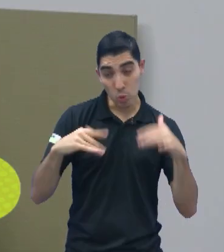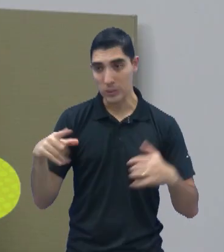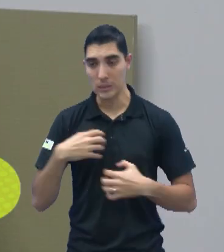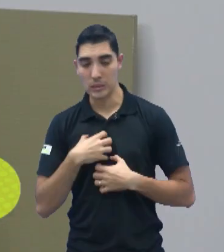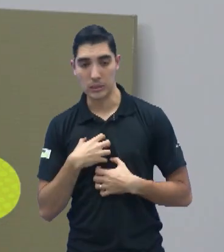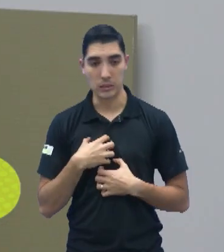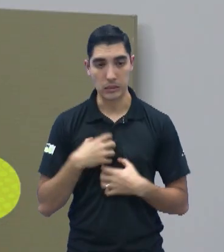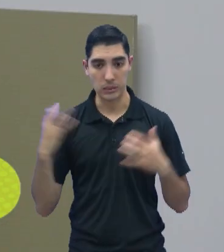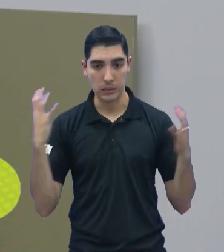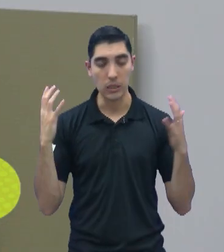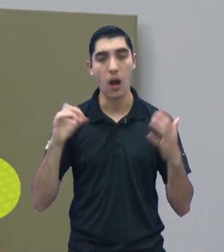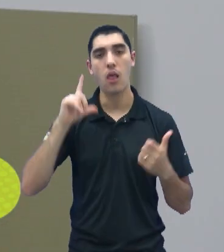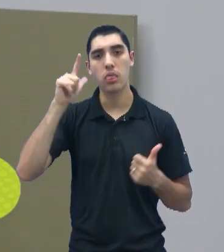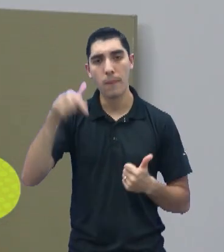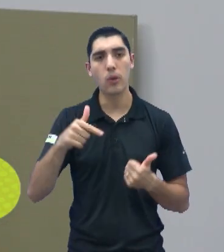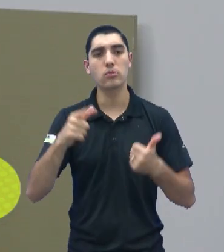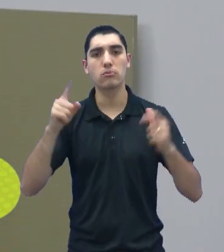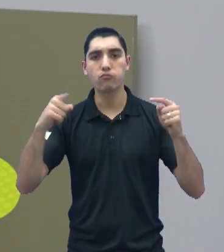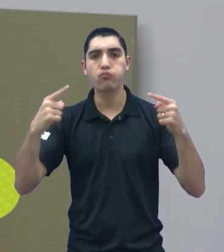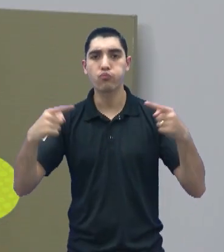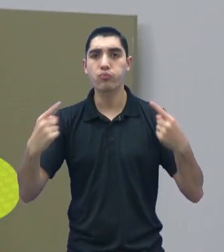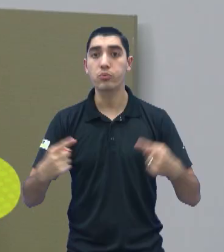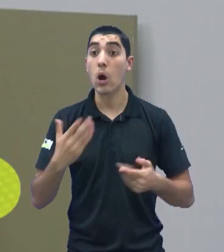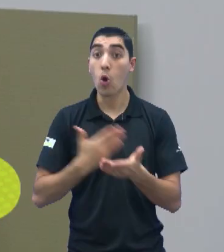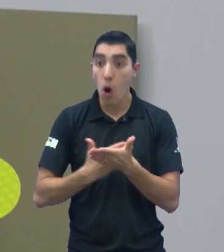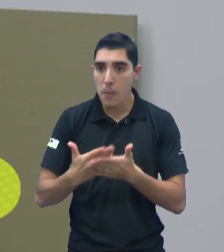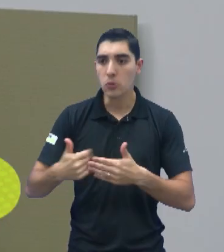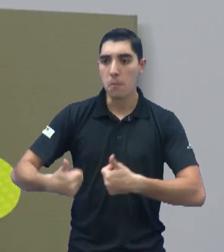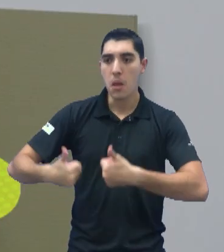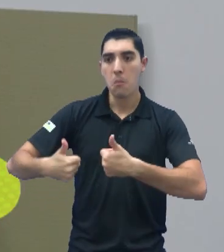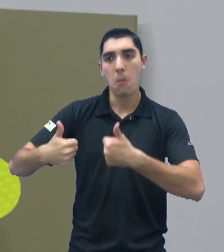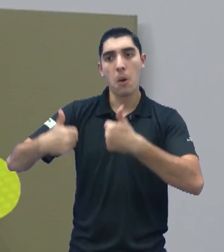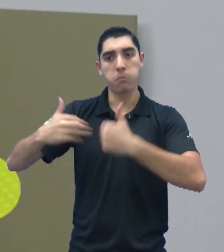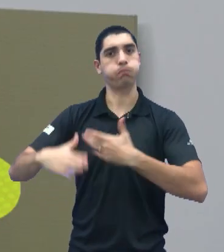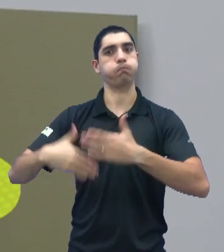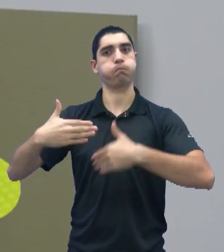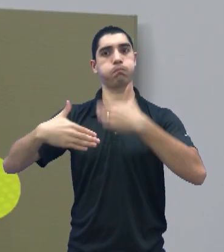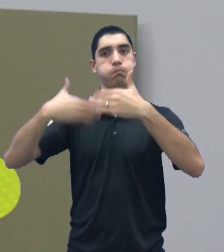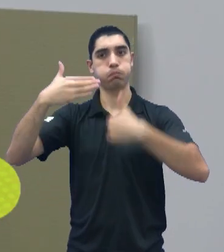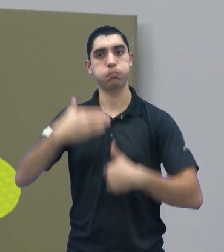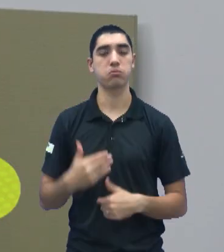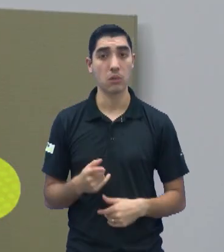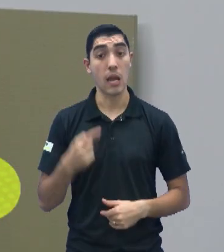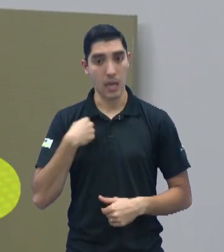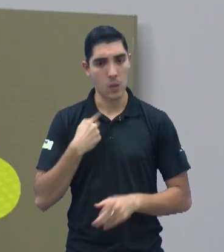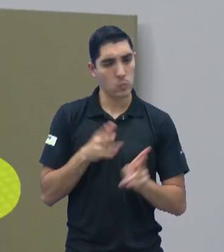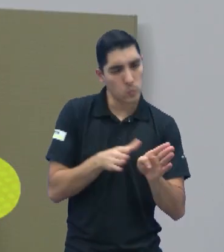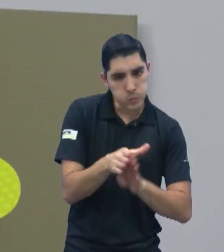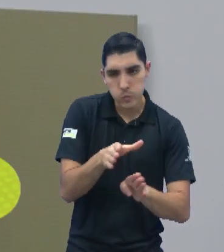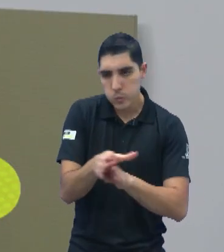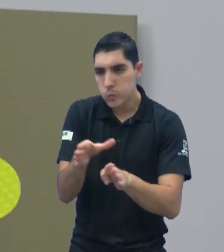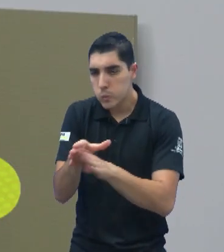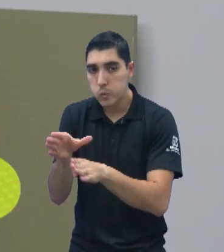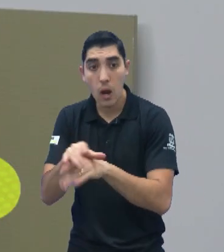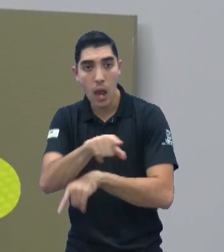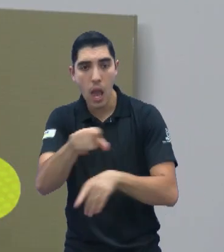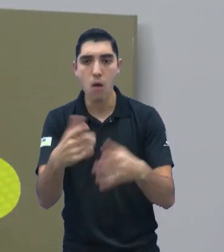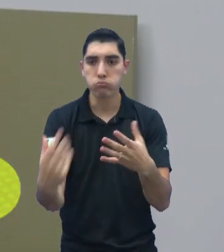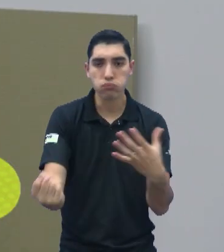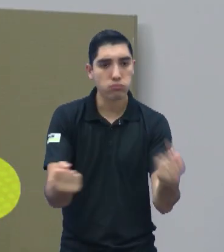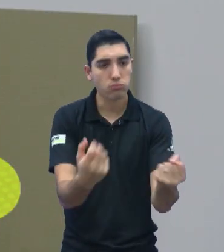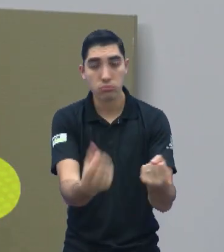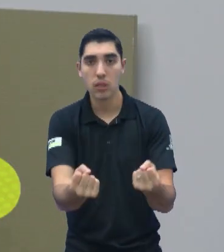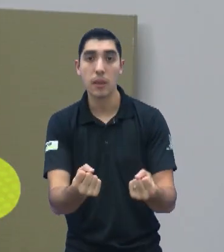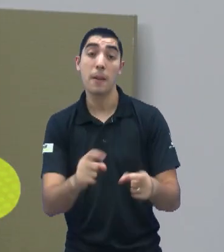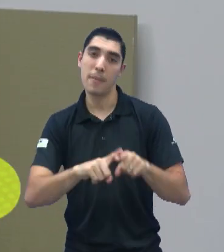decorrer do campeonato, o nosso time foi tendo uma evolução muito grande, foi crescendo, eles foram assim, comprando as ideias que eu tinha, né, que passava para eles, é claro, eu dependo muito